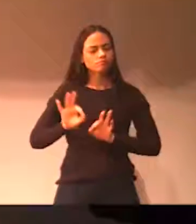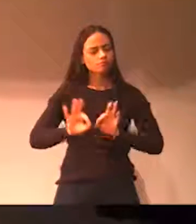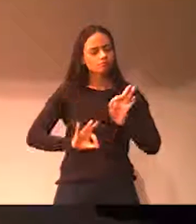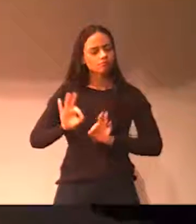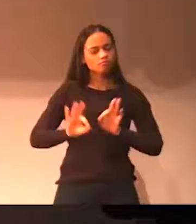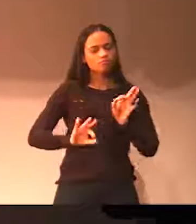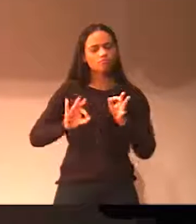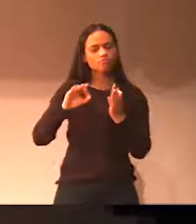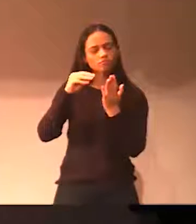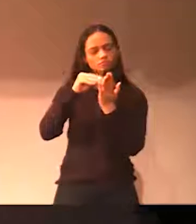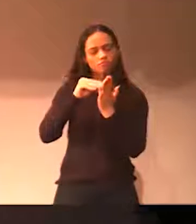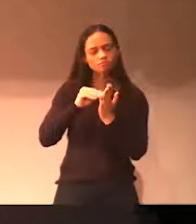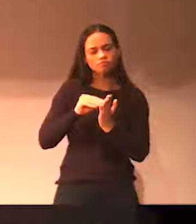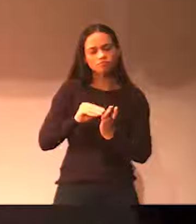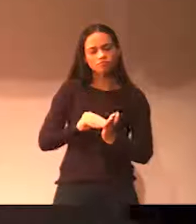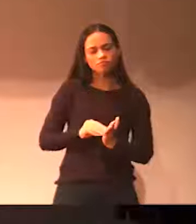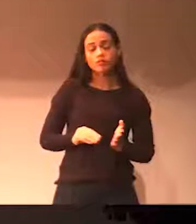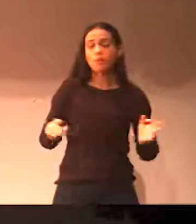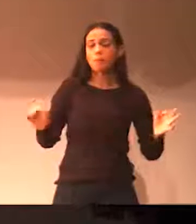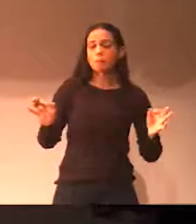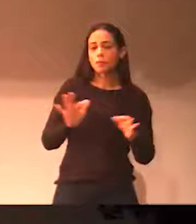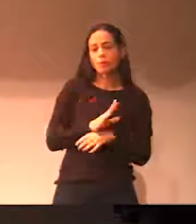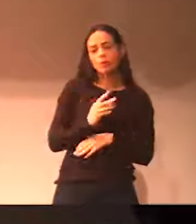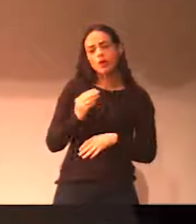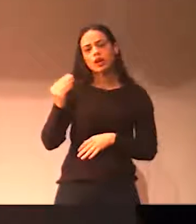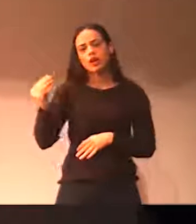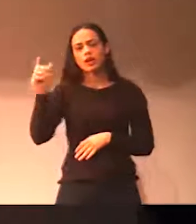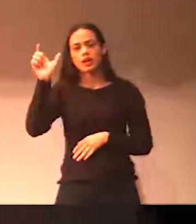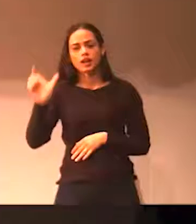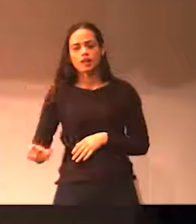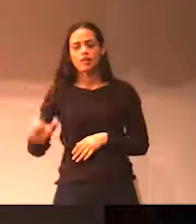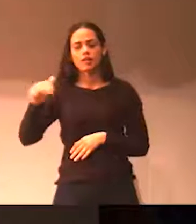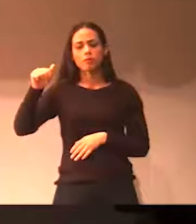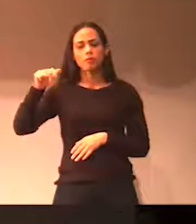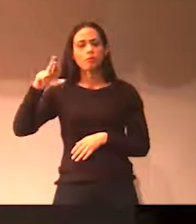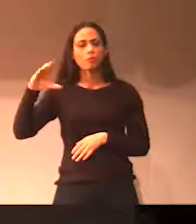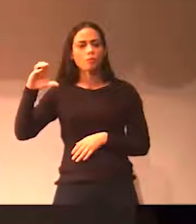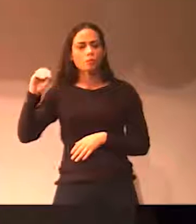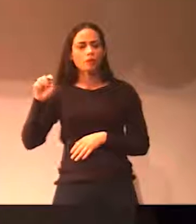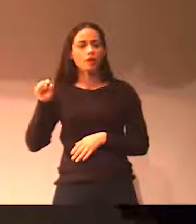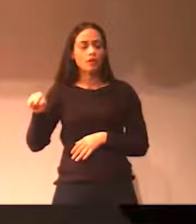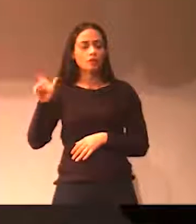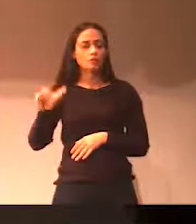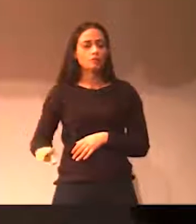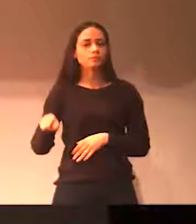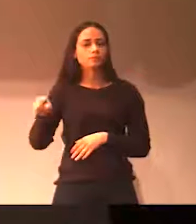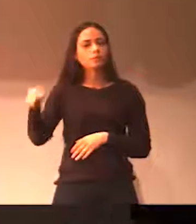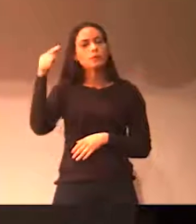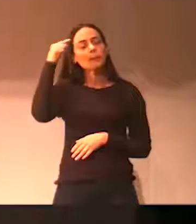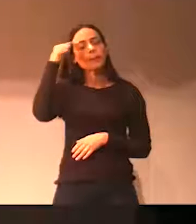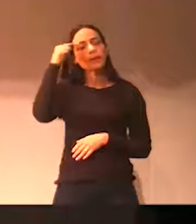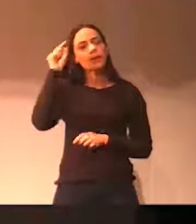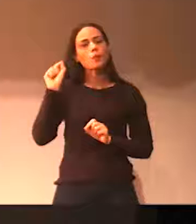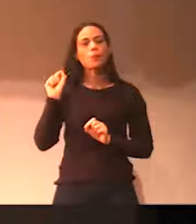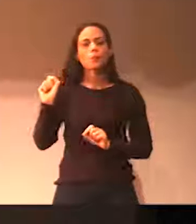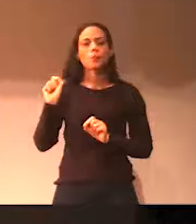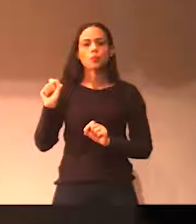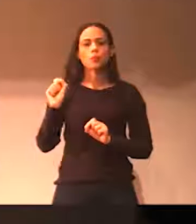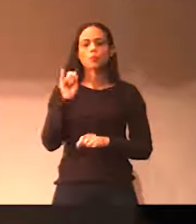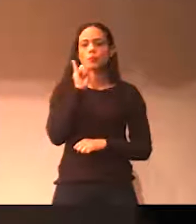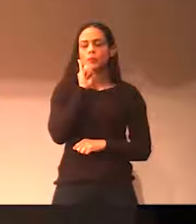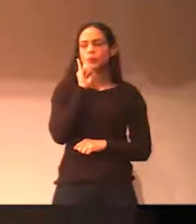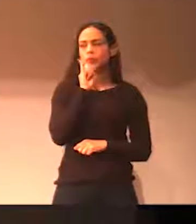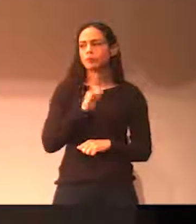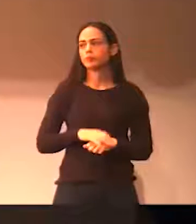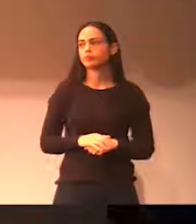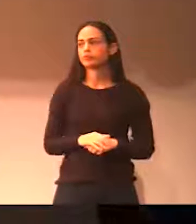pronto, e depois da apresentação, nós vamos levar para o Márcio França, que a ideia dele é não mandar emendas para cidades para fazer castração, por exemplo.